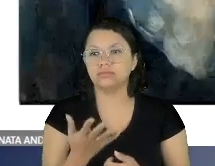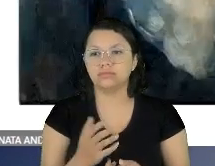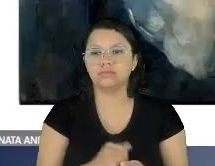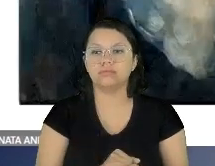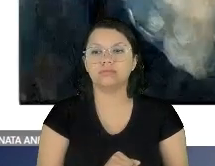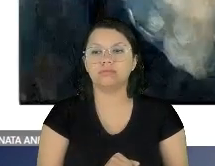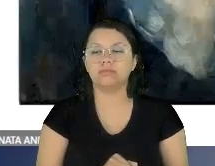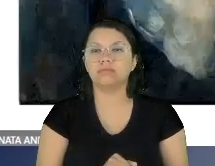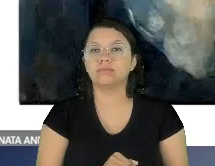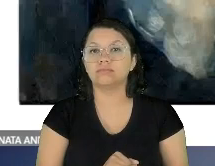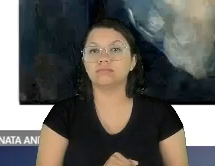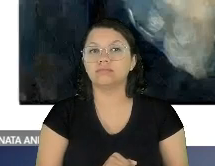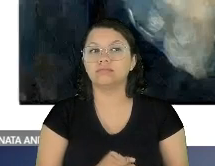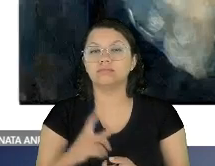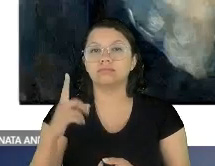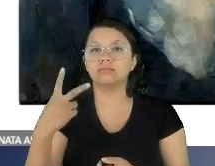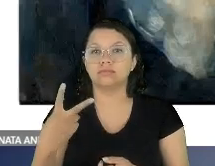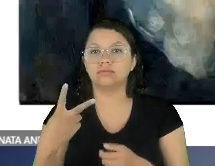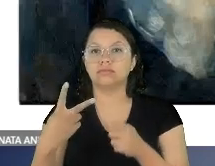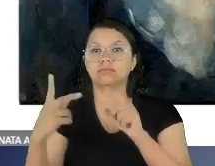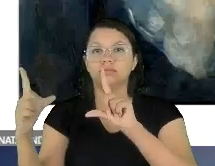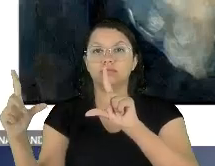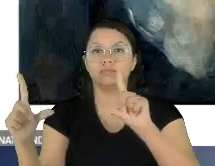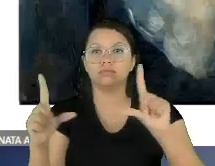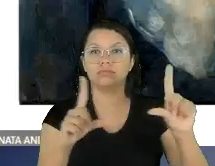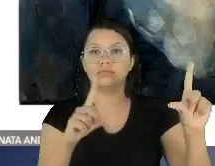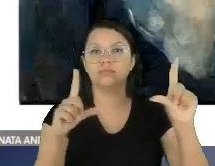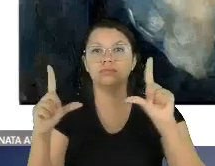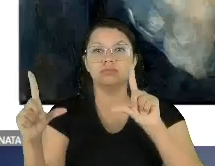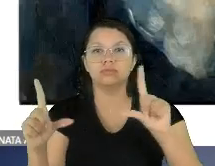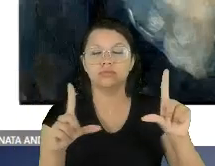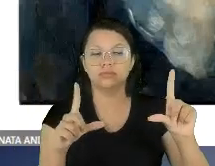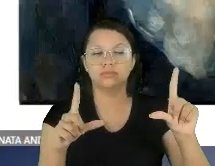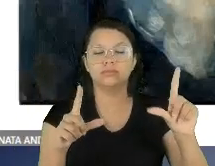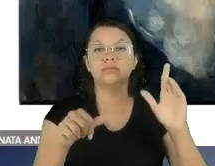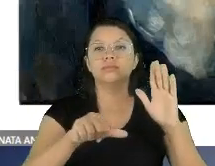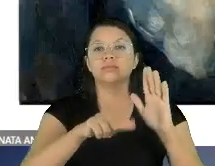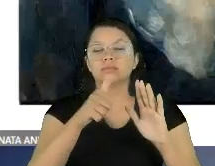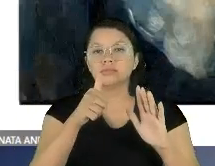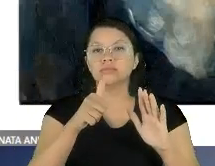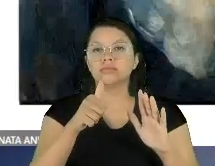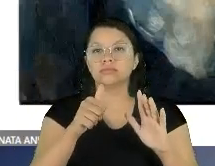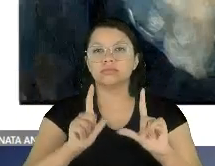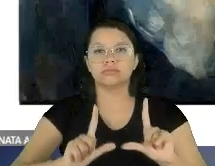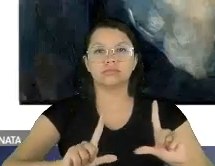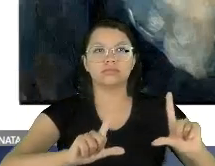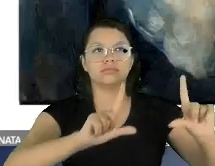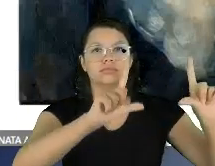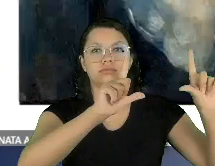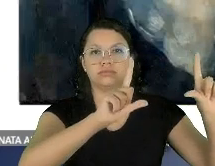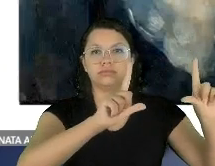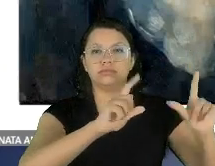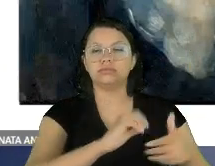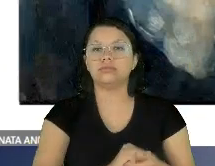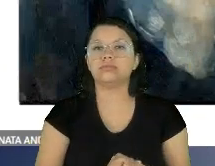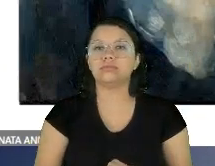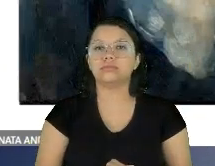Bom, eu trago aqui duas imagens. A primeira é um quadro do Renoir, que está exposto no MASP,